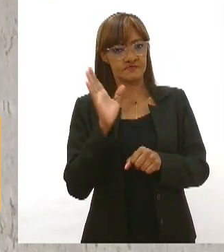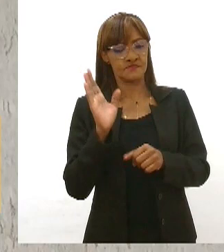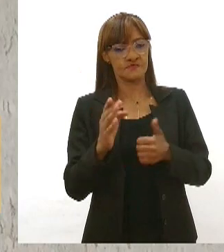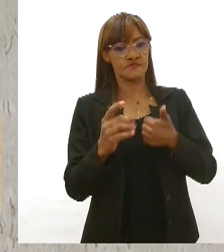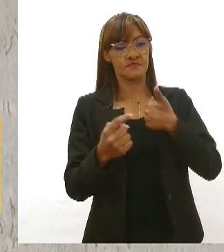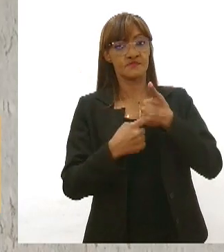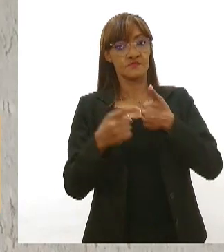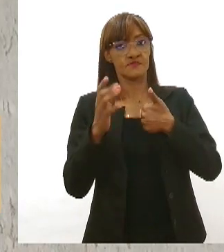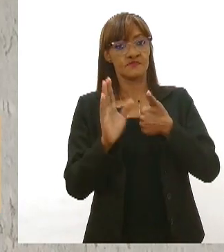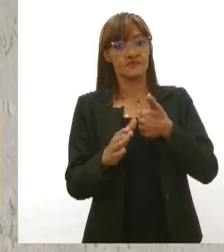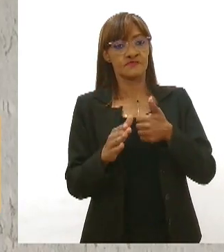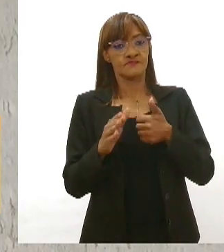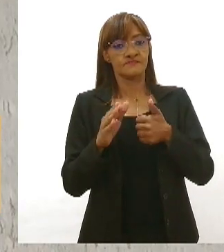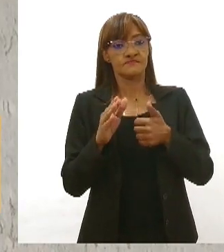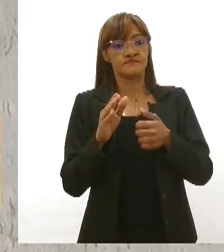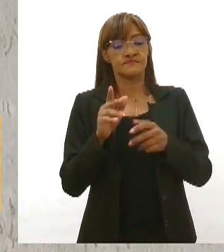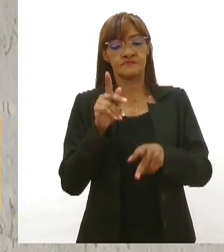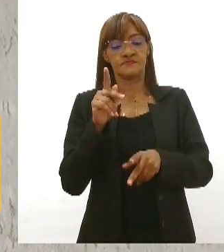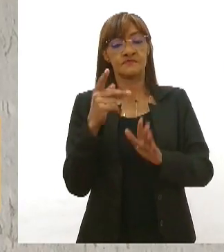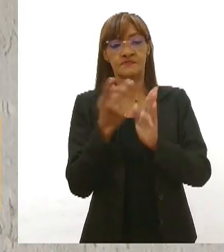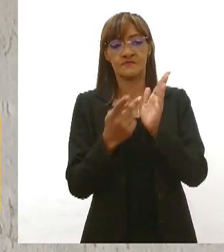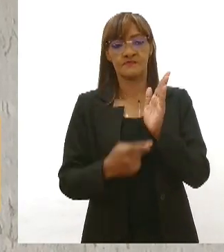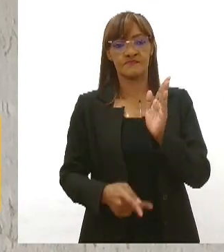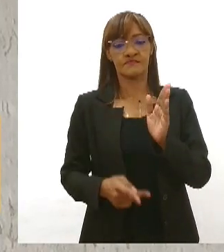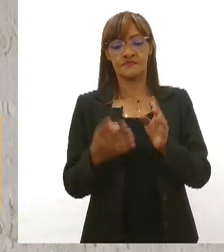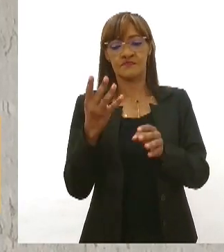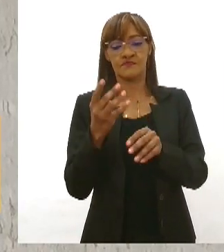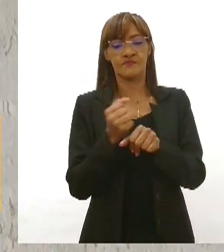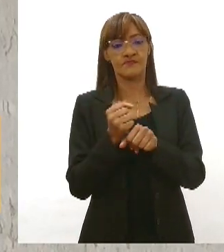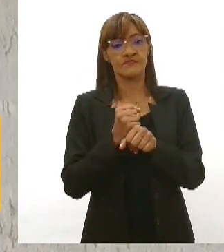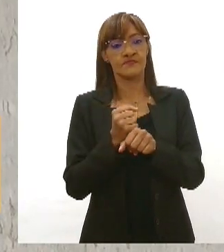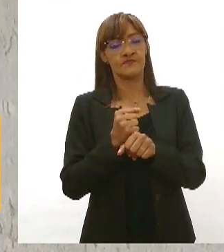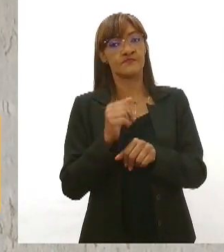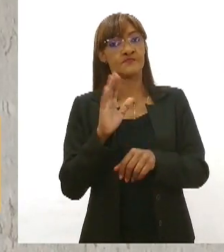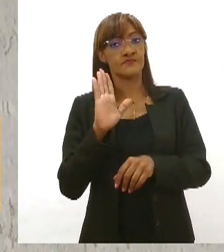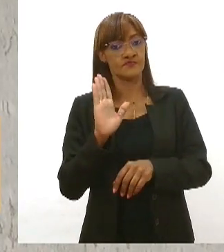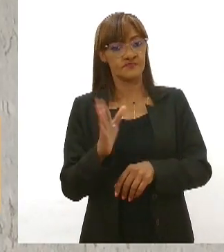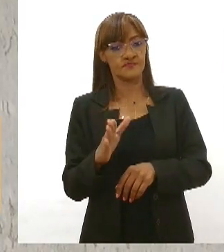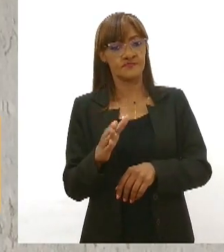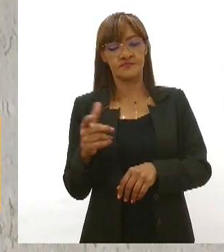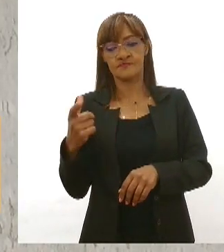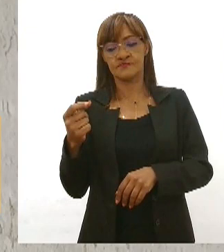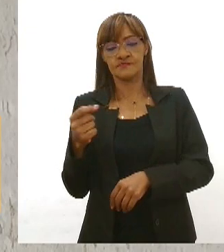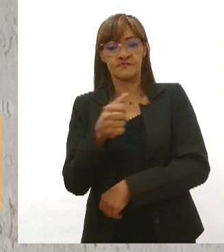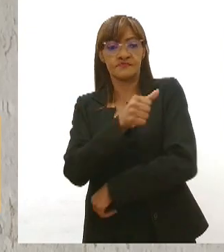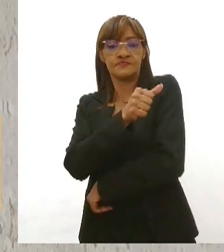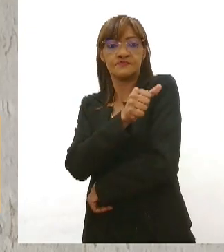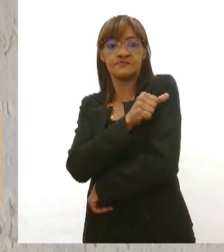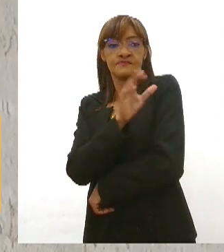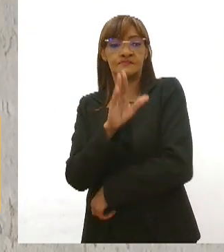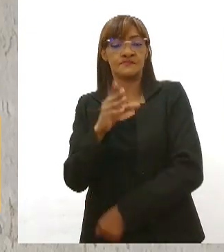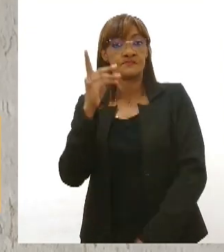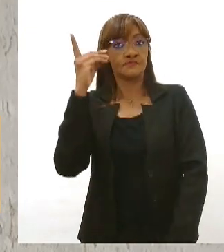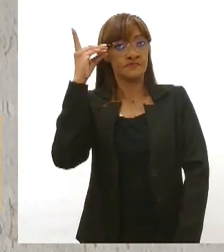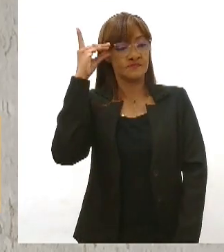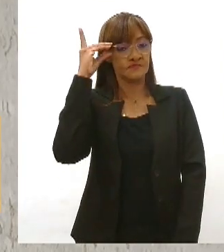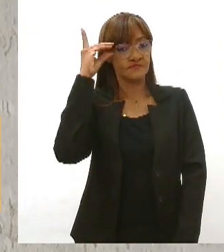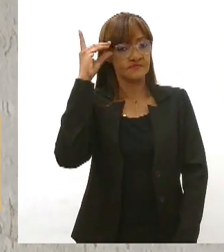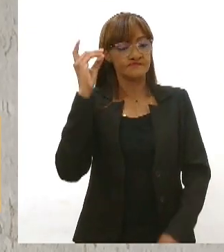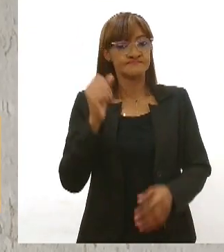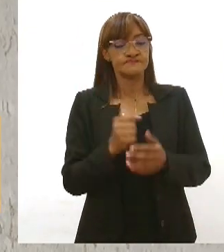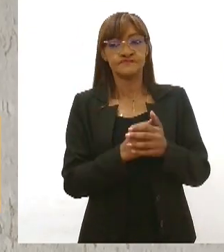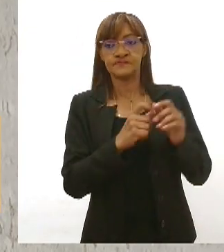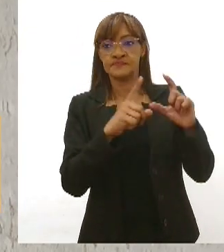tem 4 anos de existência. Nós temos 20 alunos e alunas com síndrome de Down. Eles